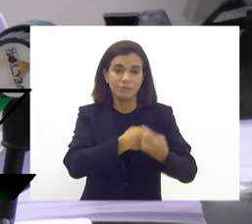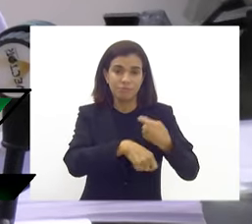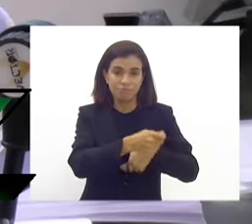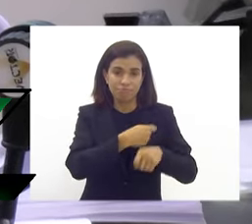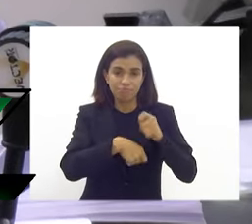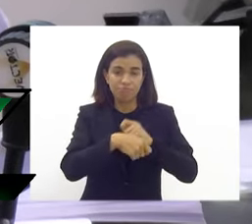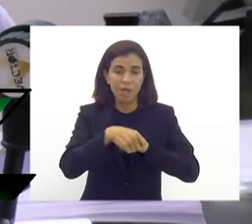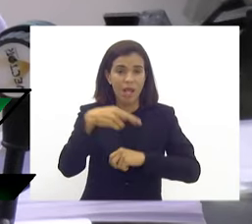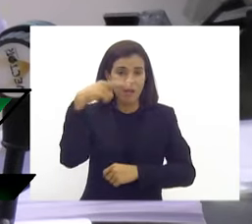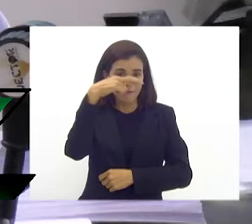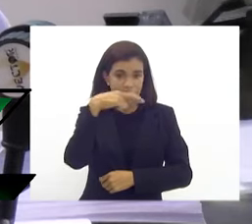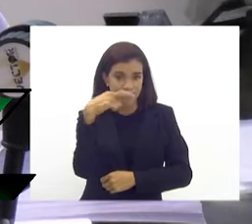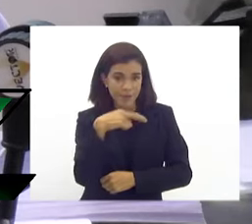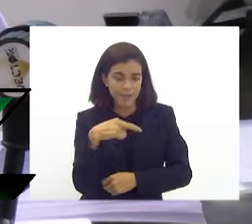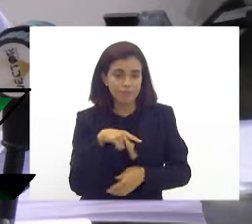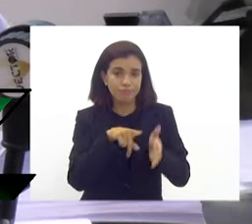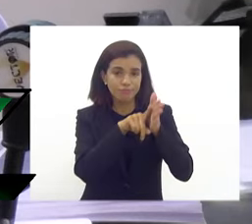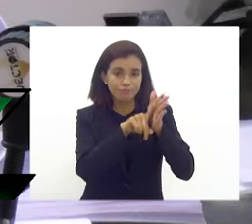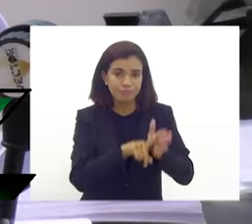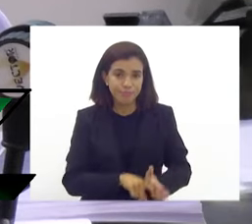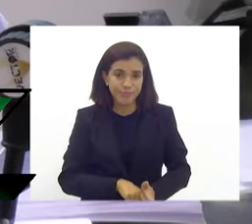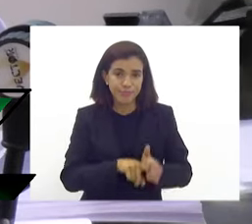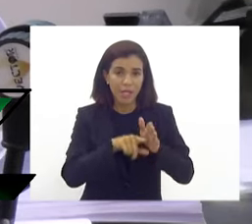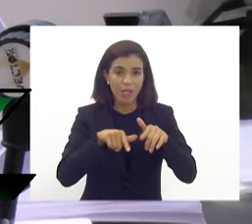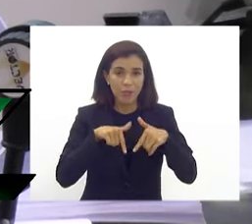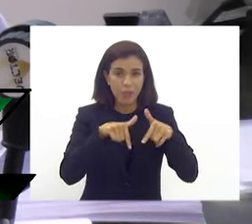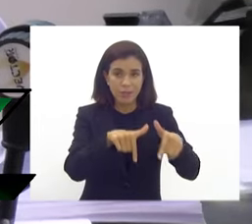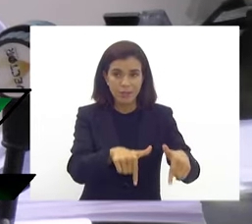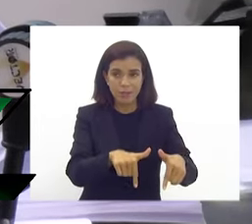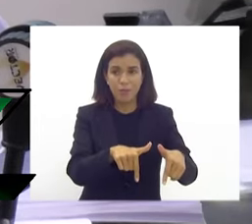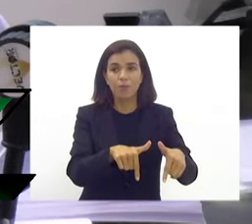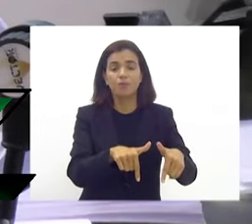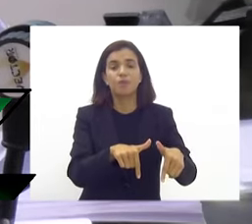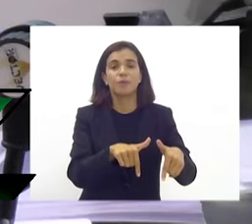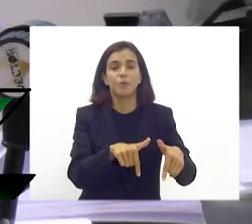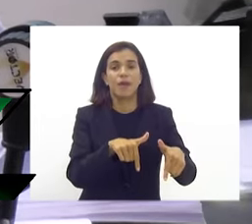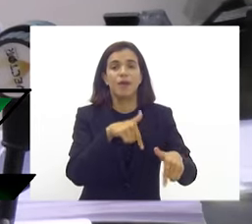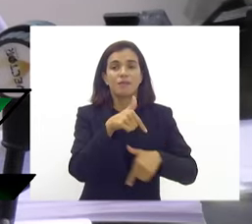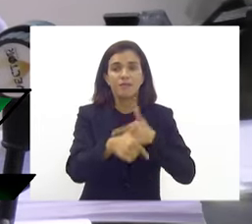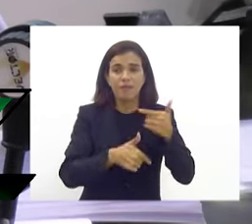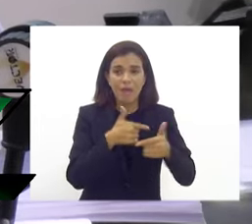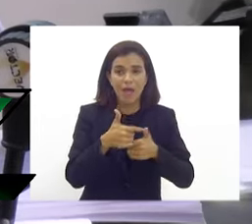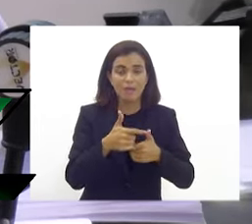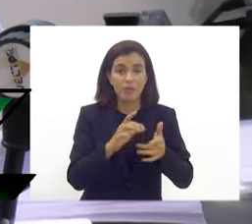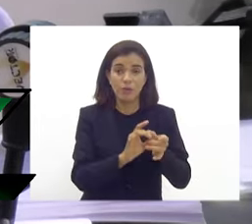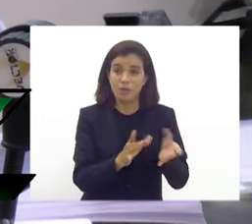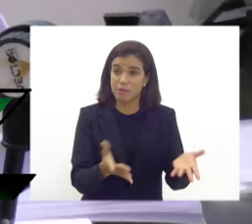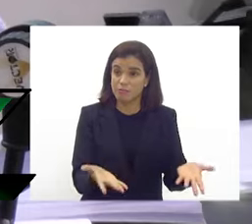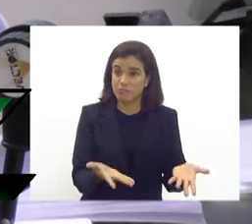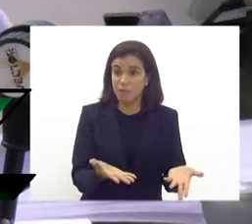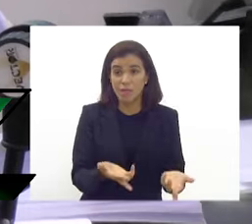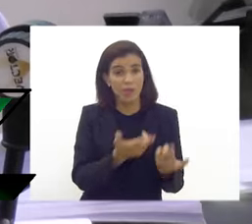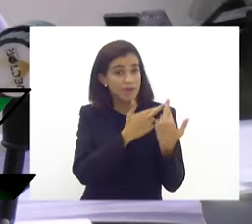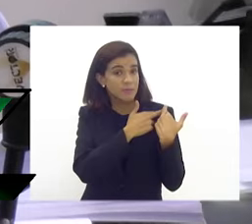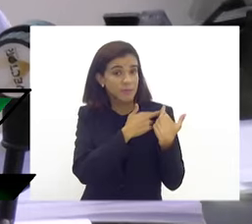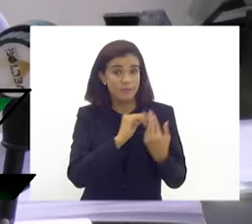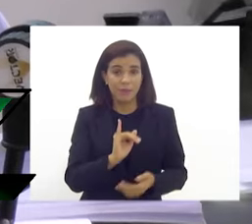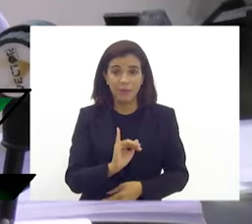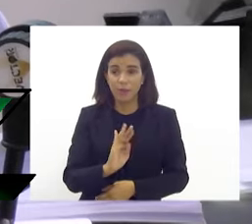infrações a legislação ambiental cometidas pelo empreendimento atividade licenciada ou autorizada então compete